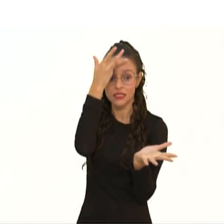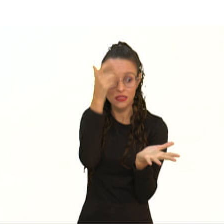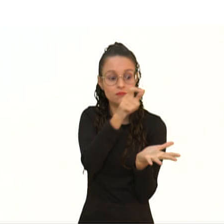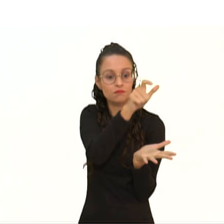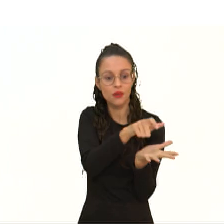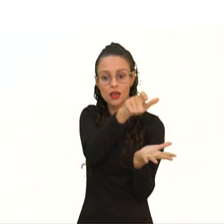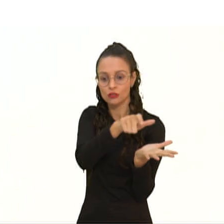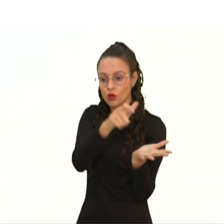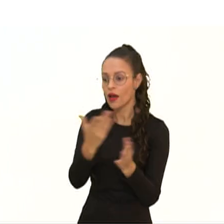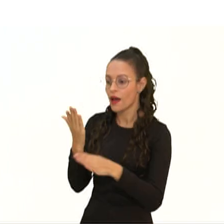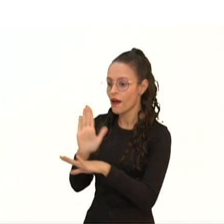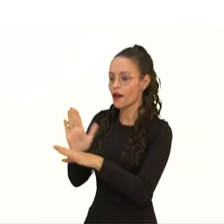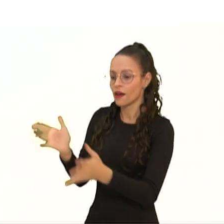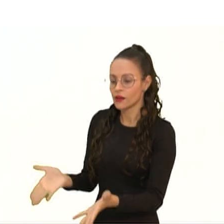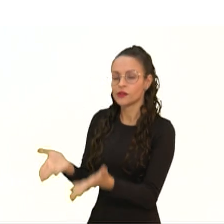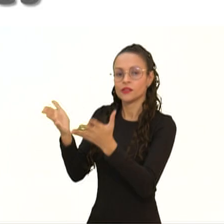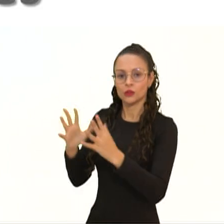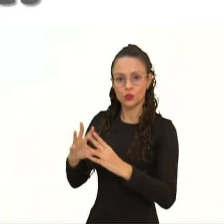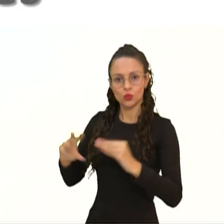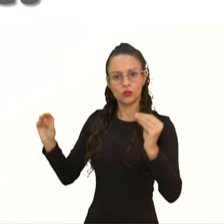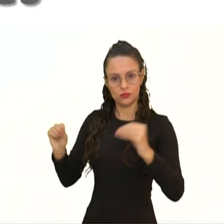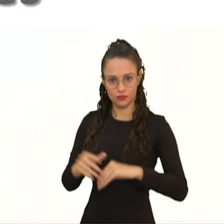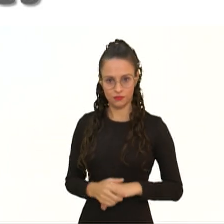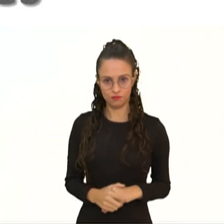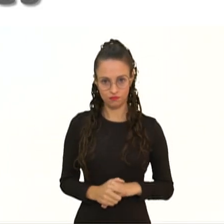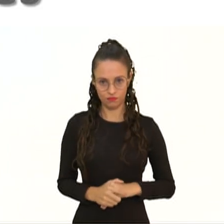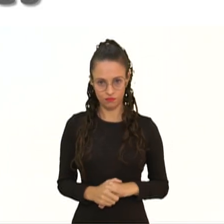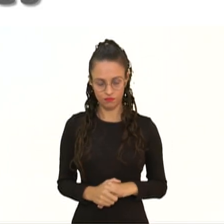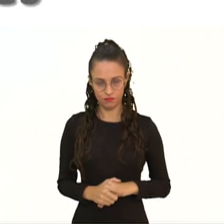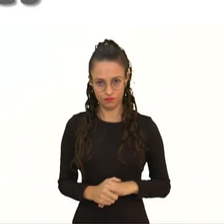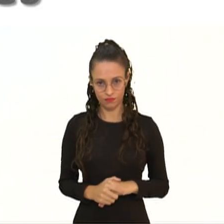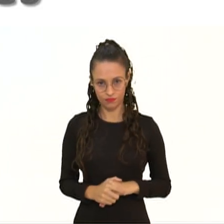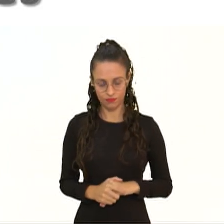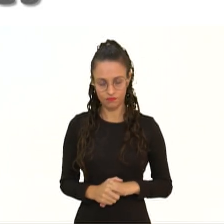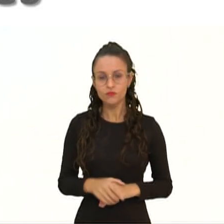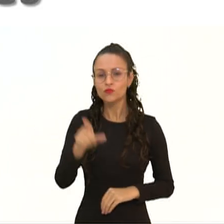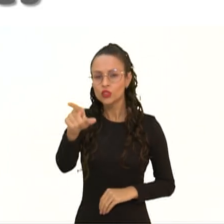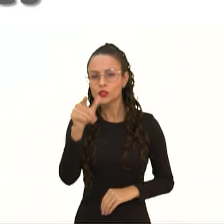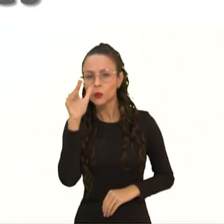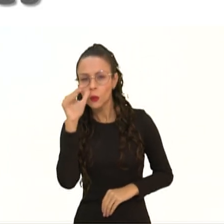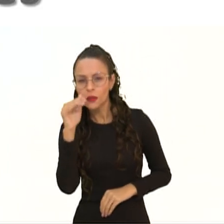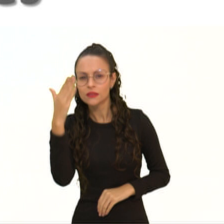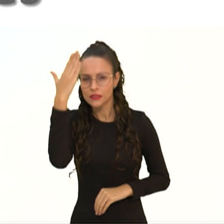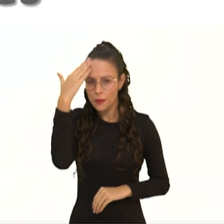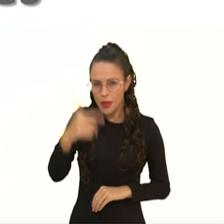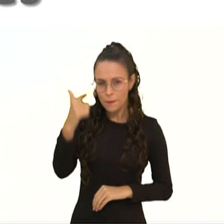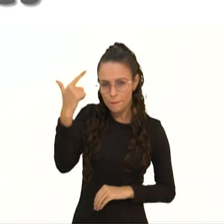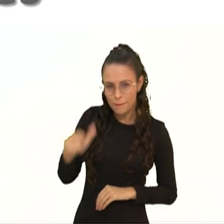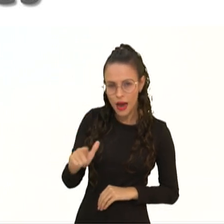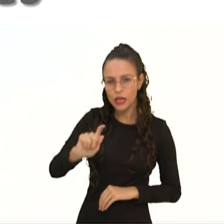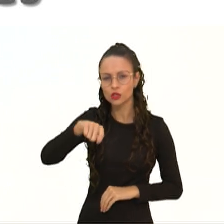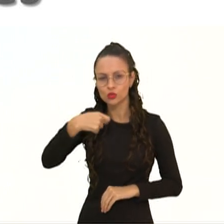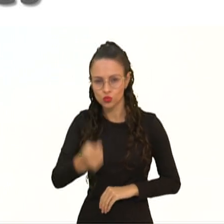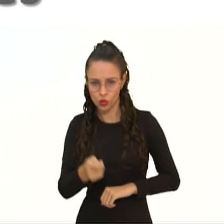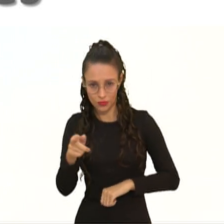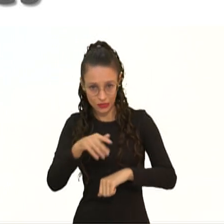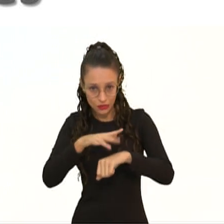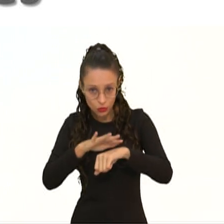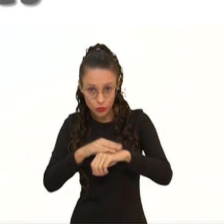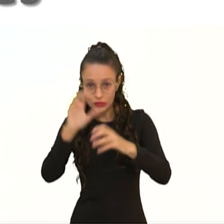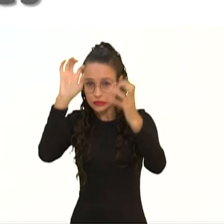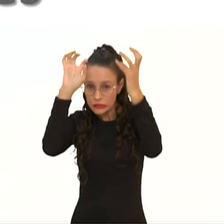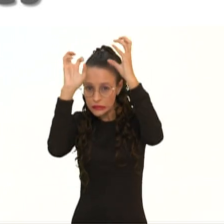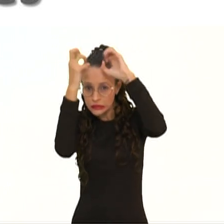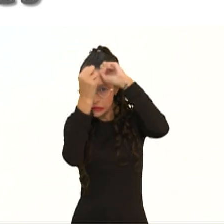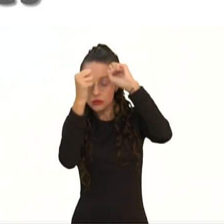ajudando ela a sair dessa e quer saber mais sobre anorexia ficou interessado